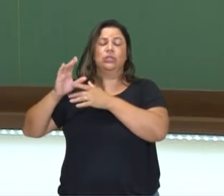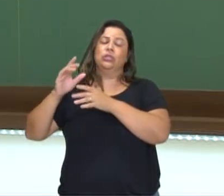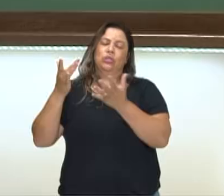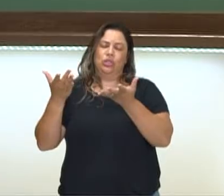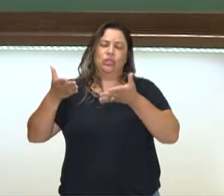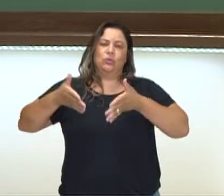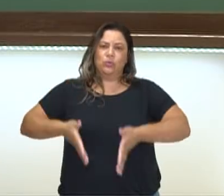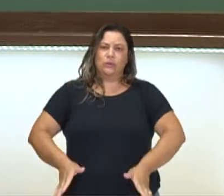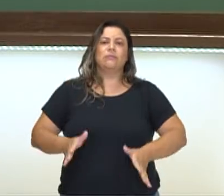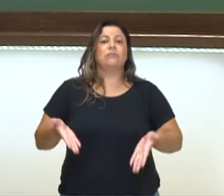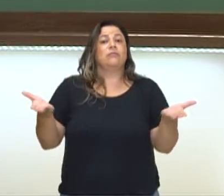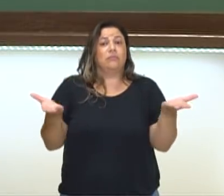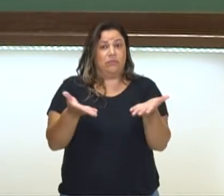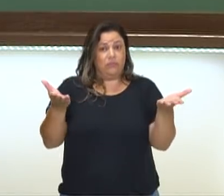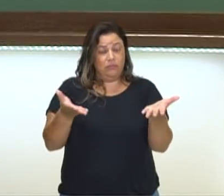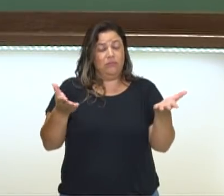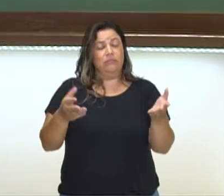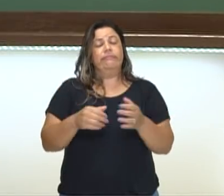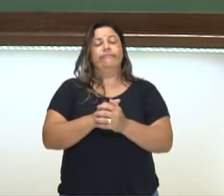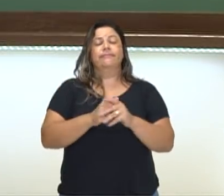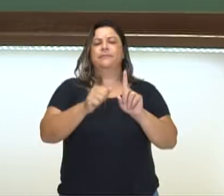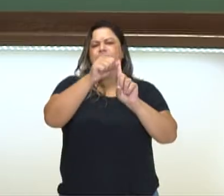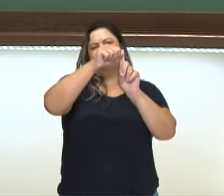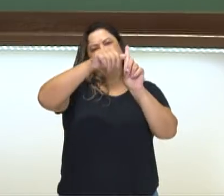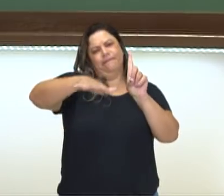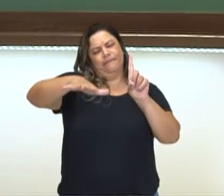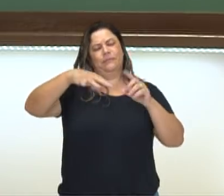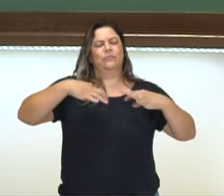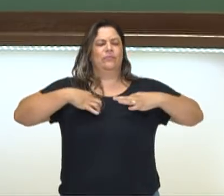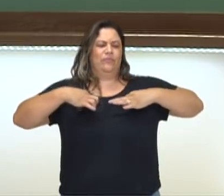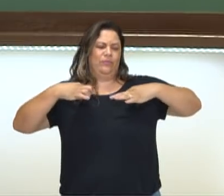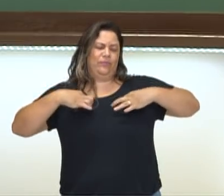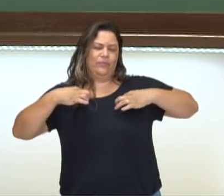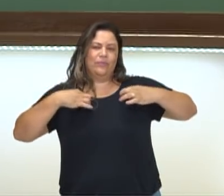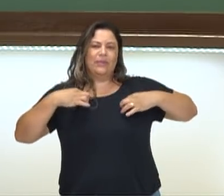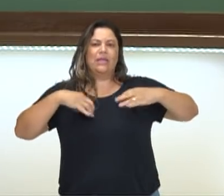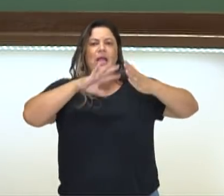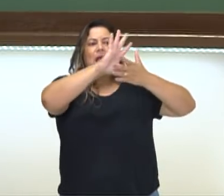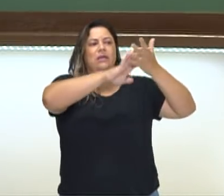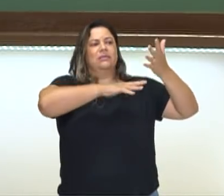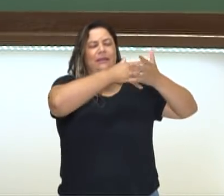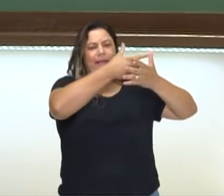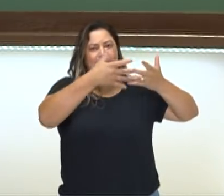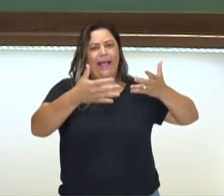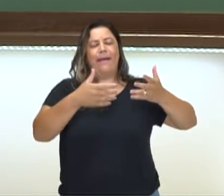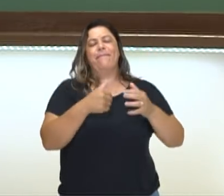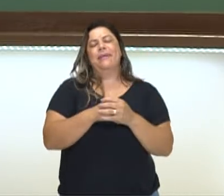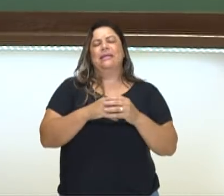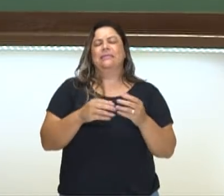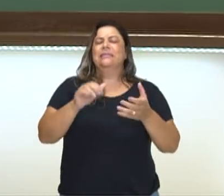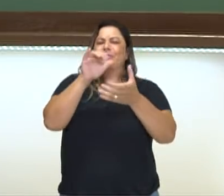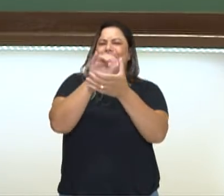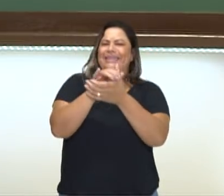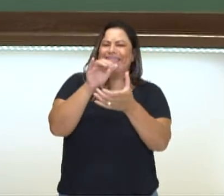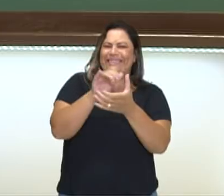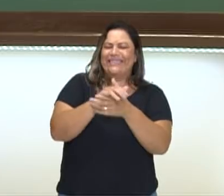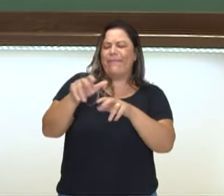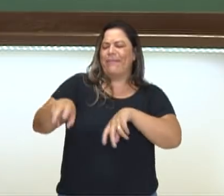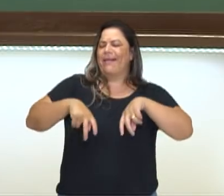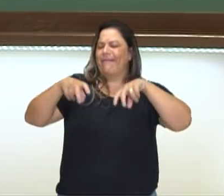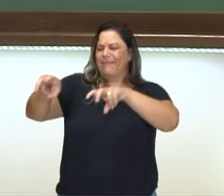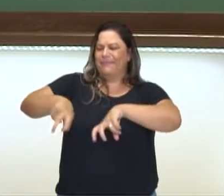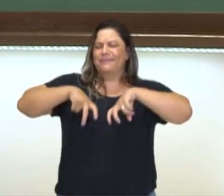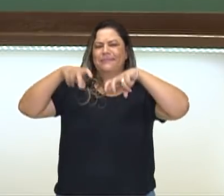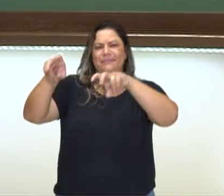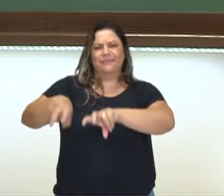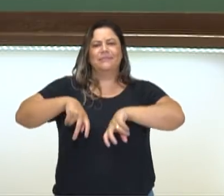todo mundo usa roupa com remendo, camisa xadrez, aí tem a quadrilha, o casamento caipira, pinhão, pipoca